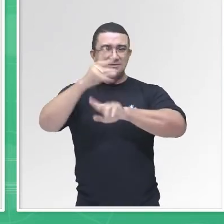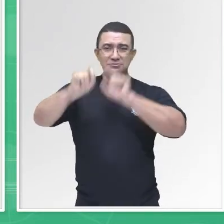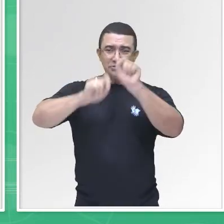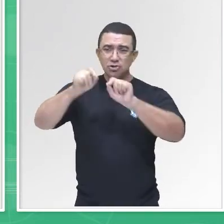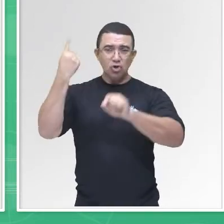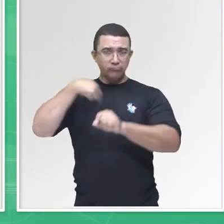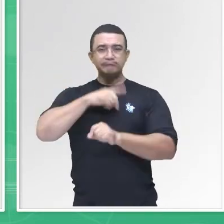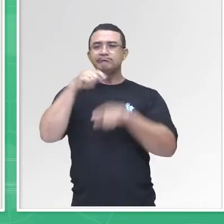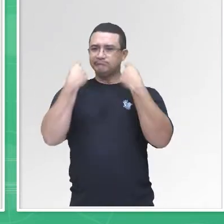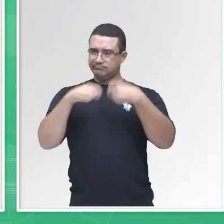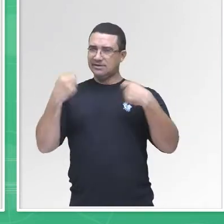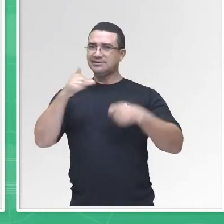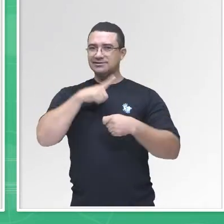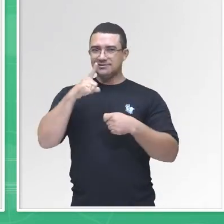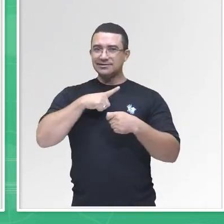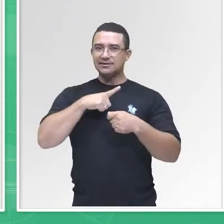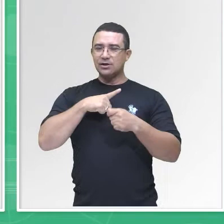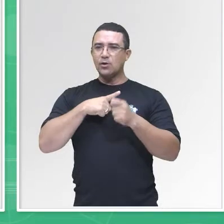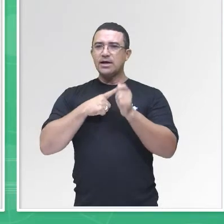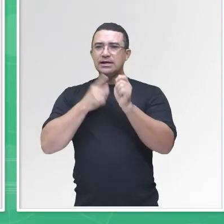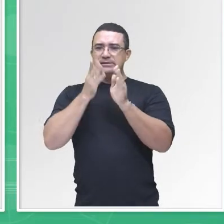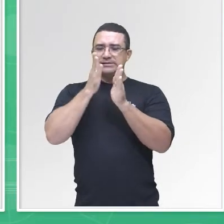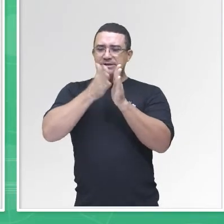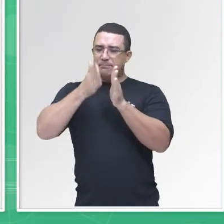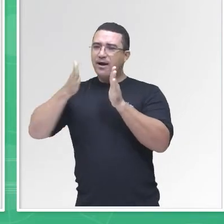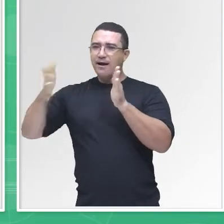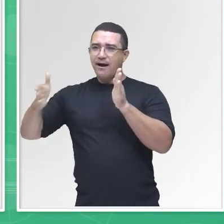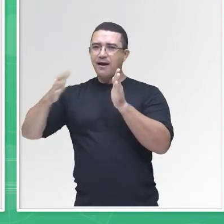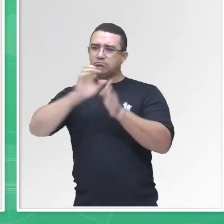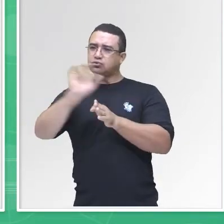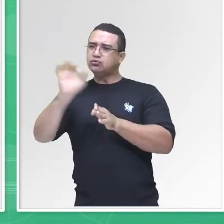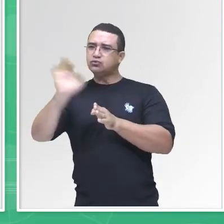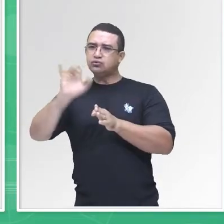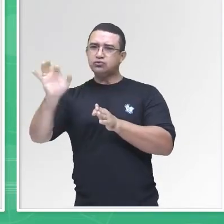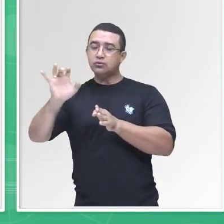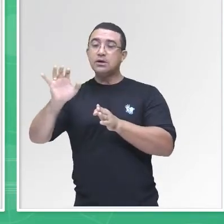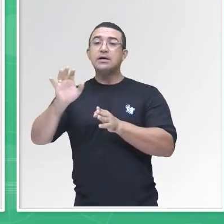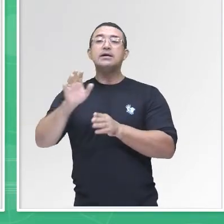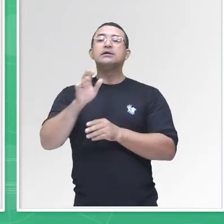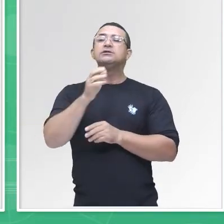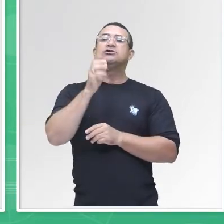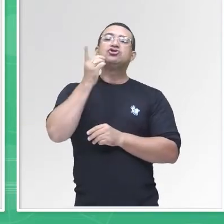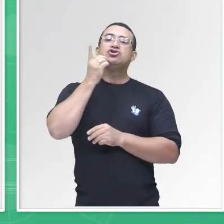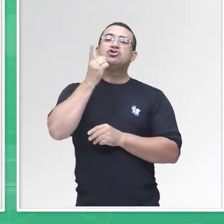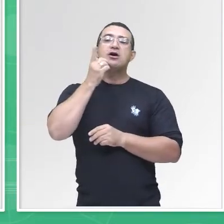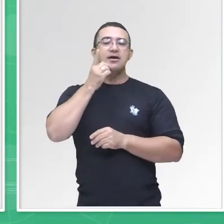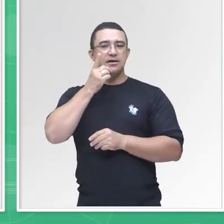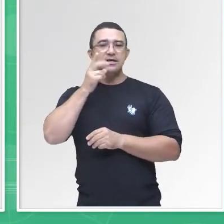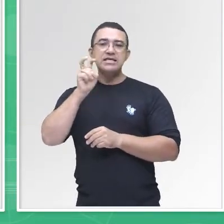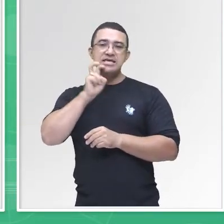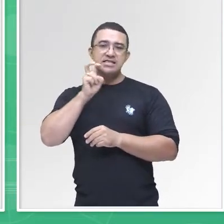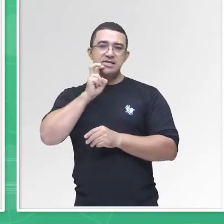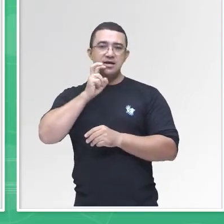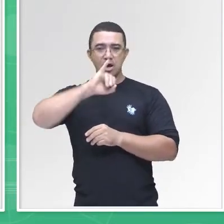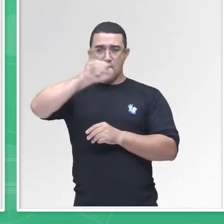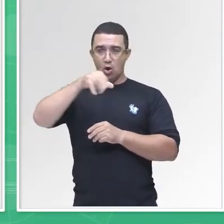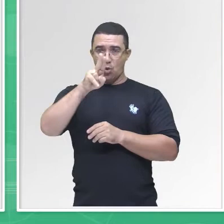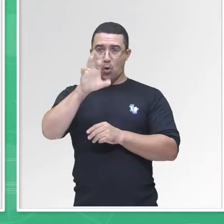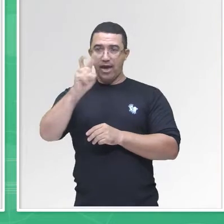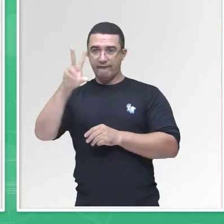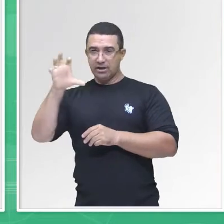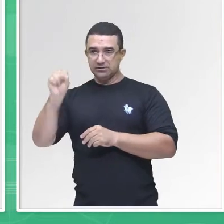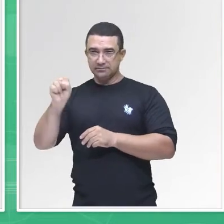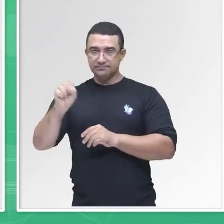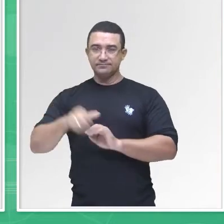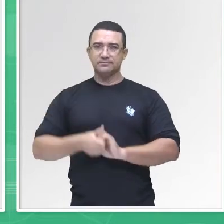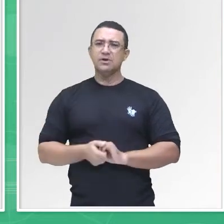vamos ter. Vamos pegar também algumas palavras. Né? Vamos pegar aqui o dia de quinta-feira. No espanhol se diz jueves. Como é que